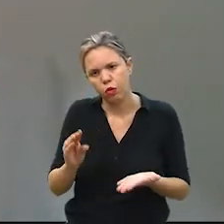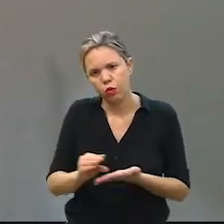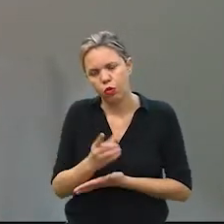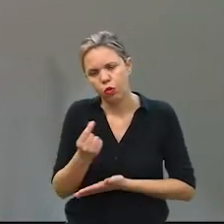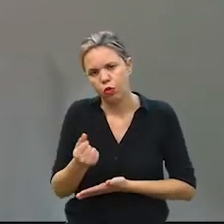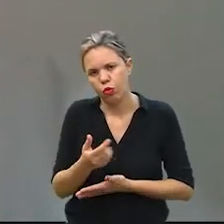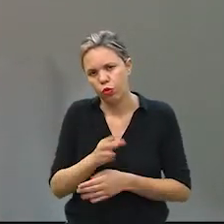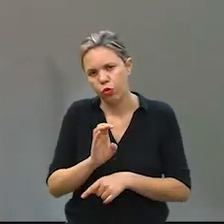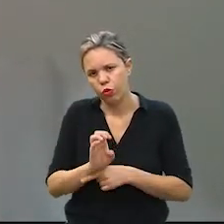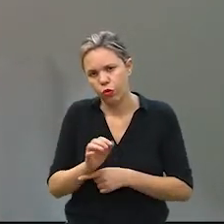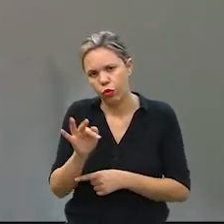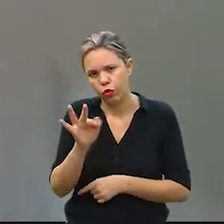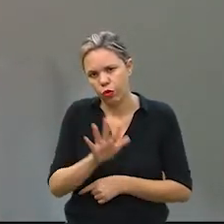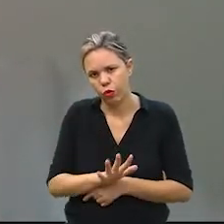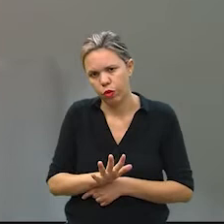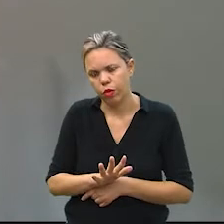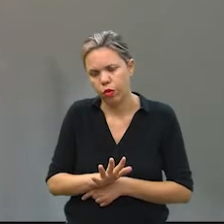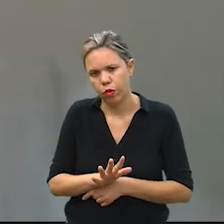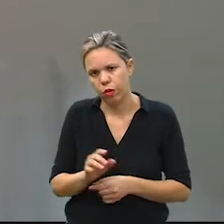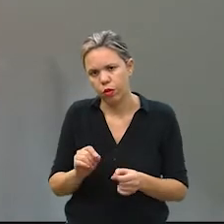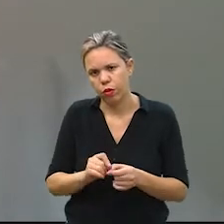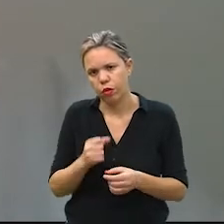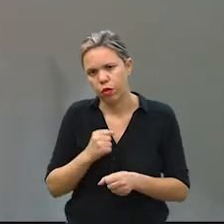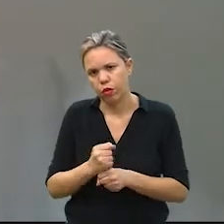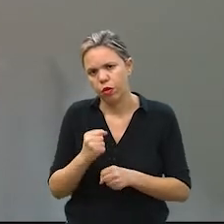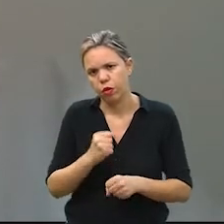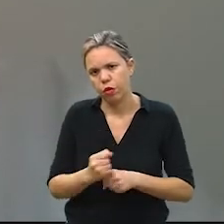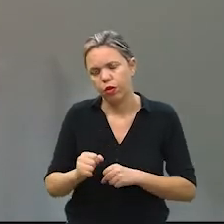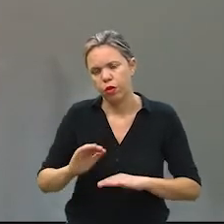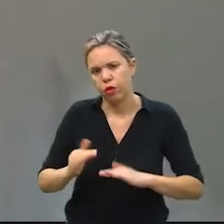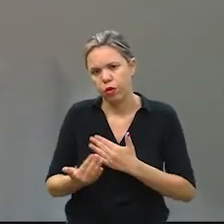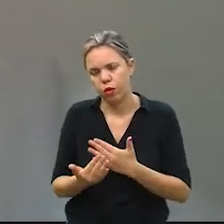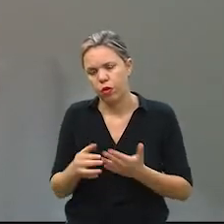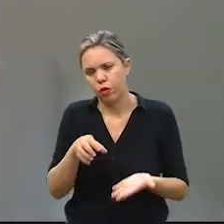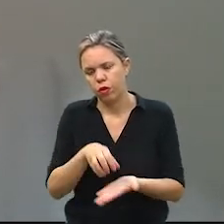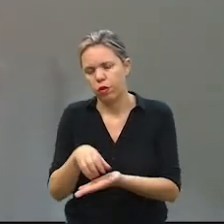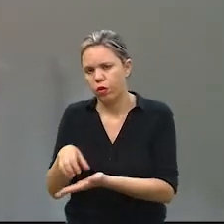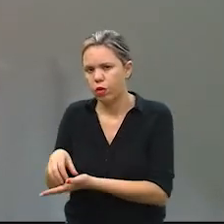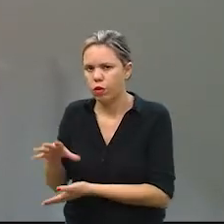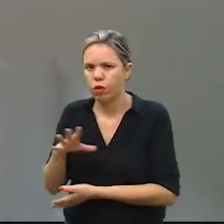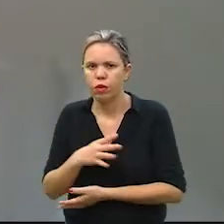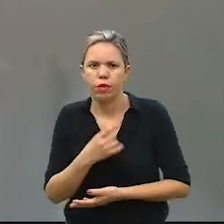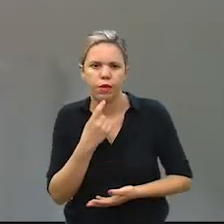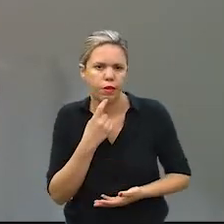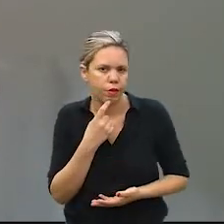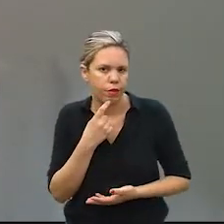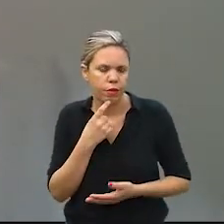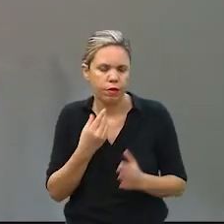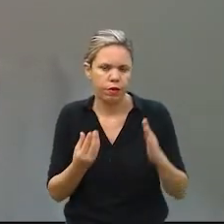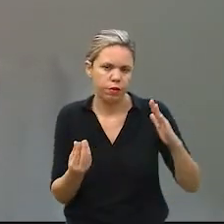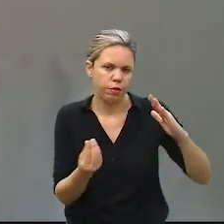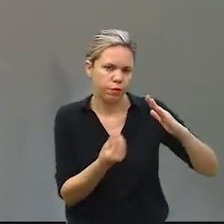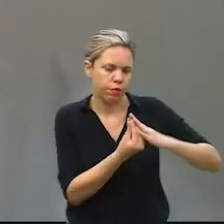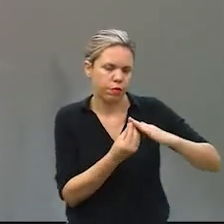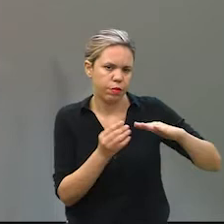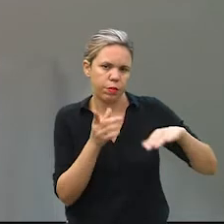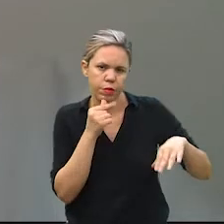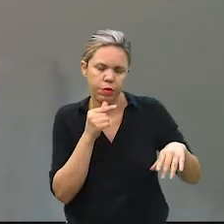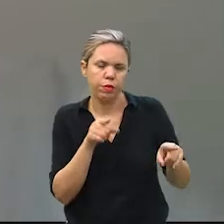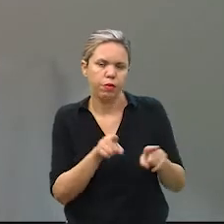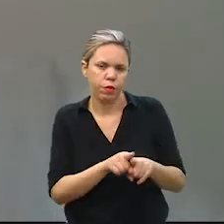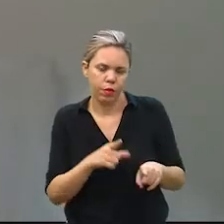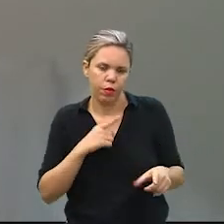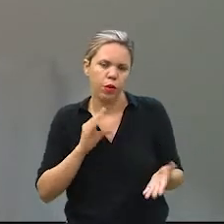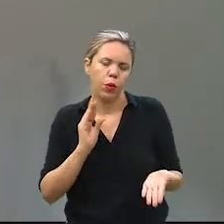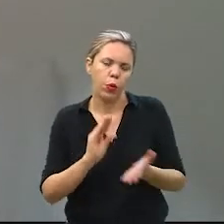investimento estadual, federal, para pavimentação de bairros e núcleos da cidade de Campinas. A Sanasa também tinha feito um